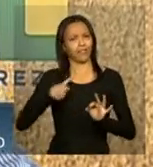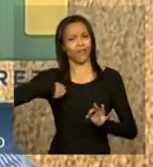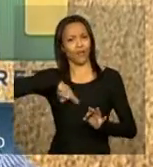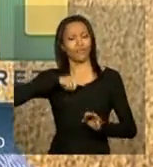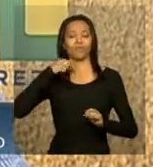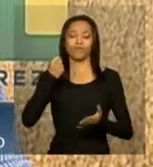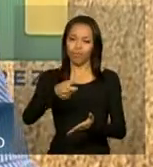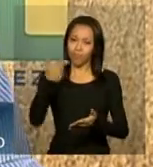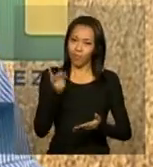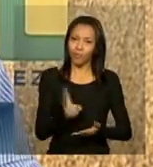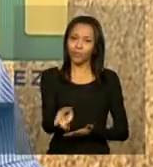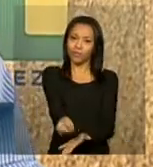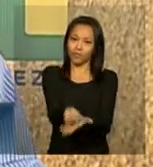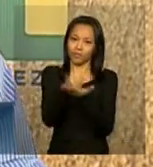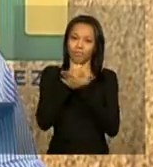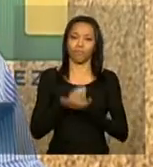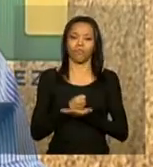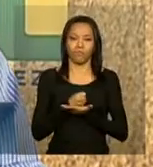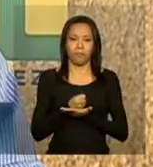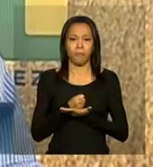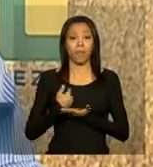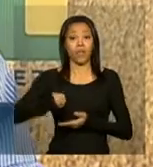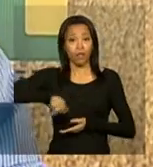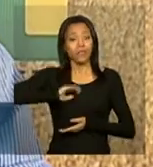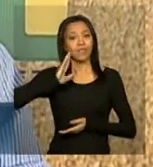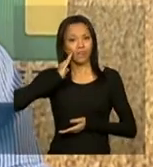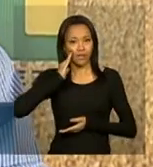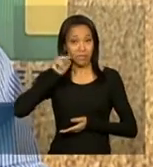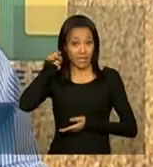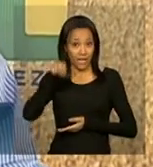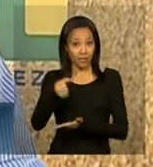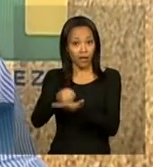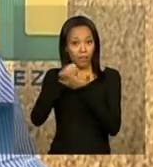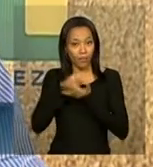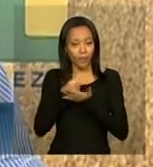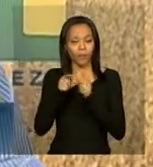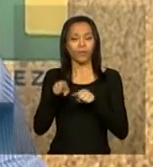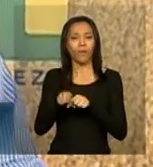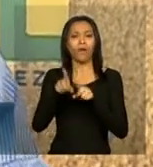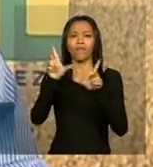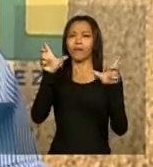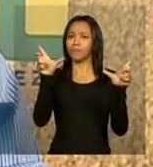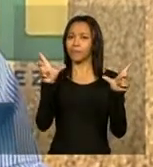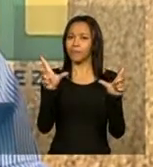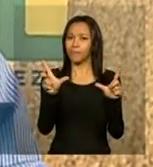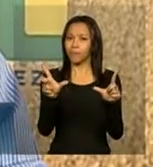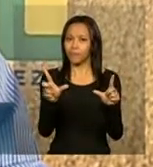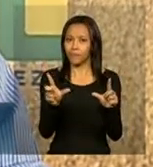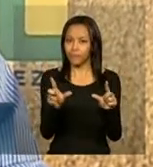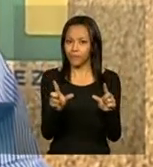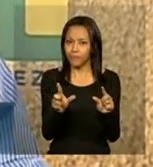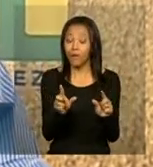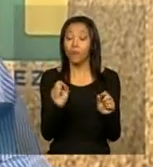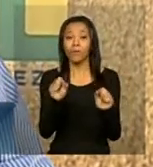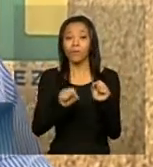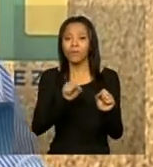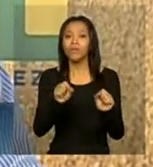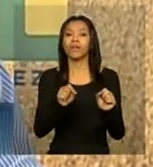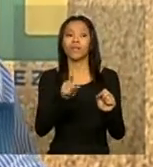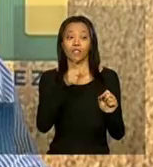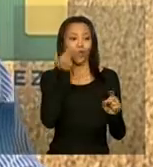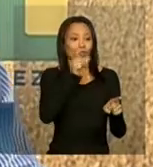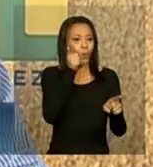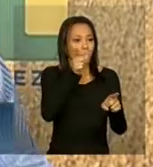novamente desse suporte. Entendemos que esse apoio tende a diminuir sensivelmente assim que tivermos as